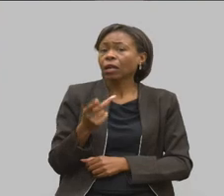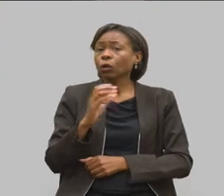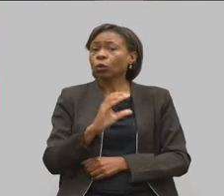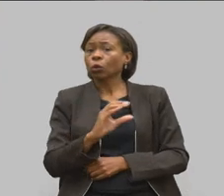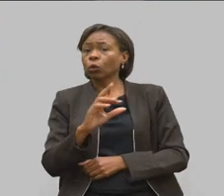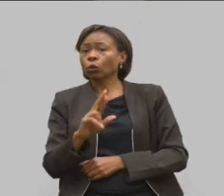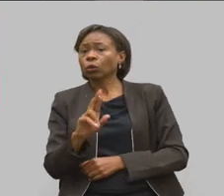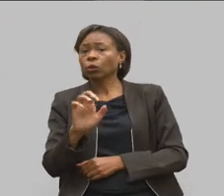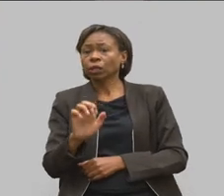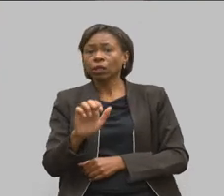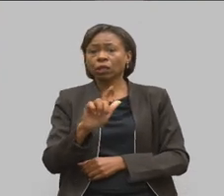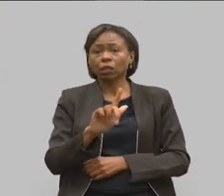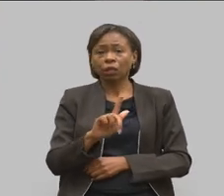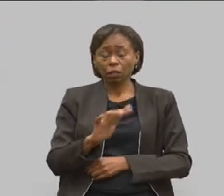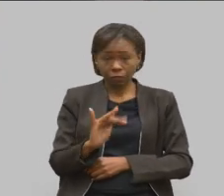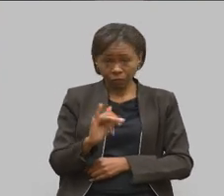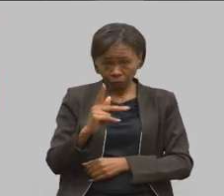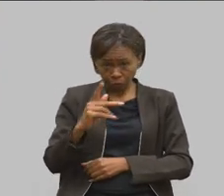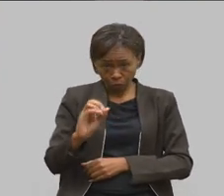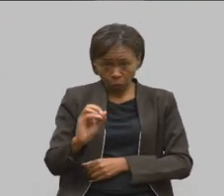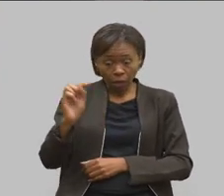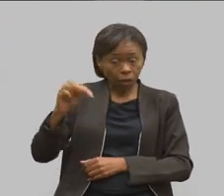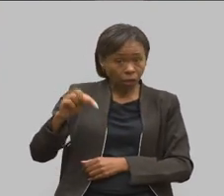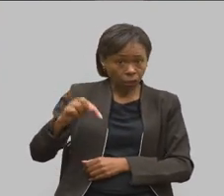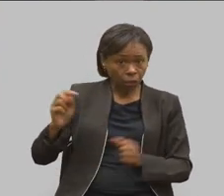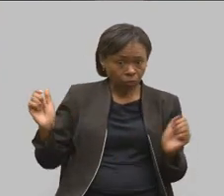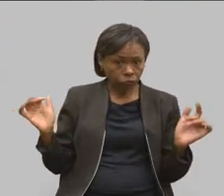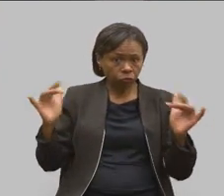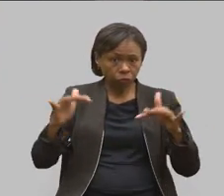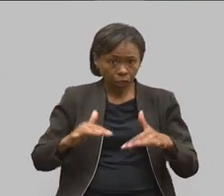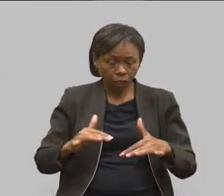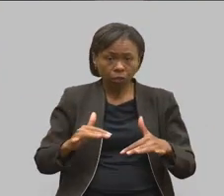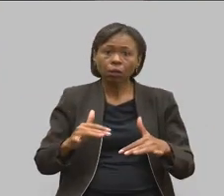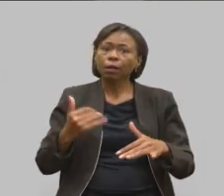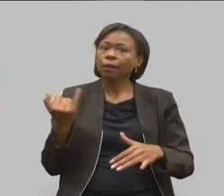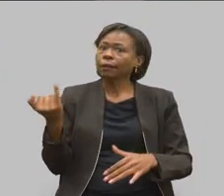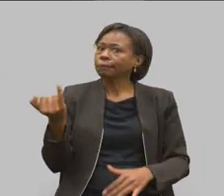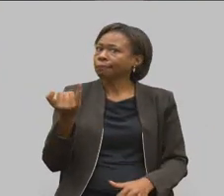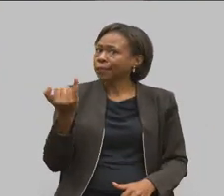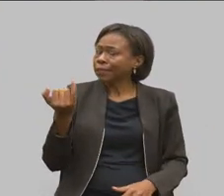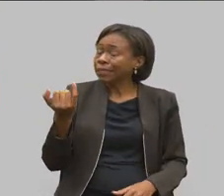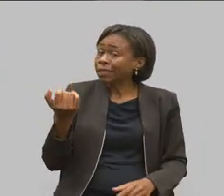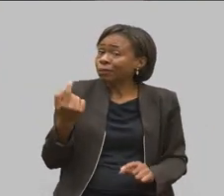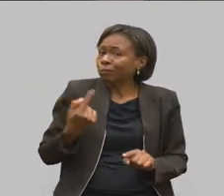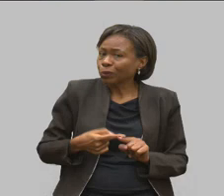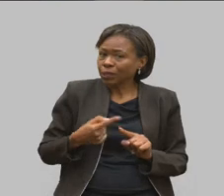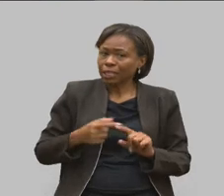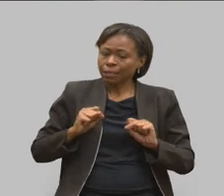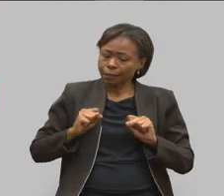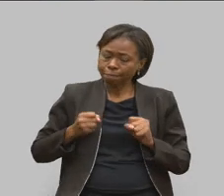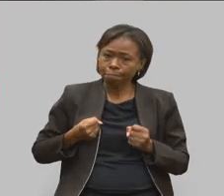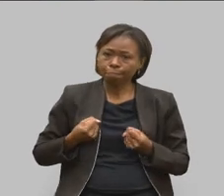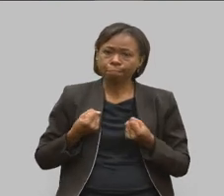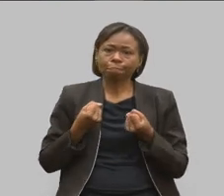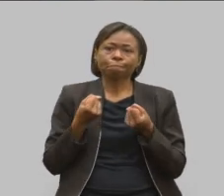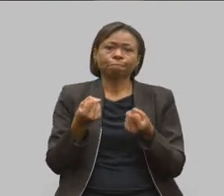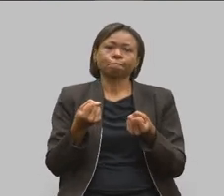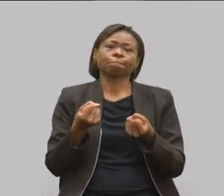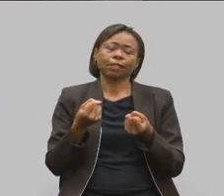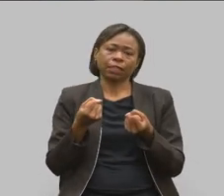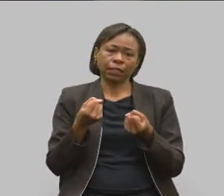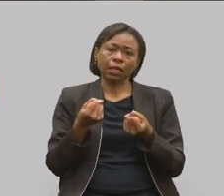casa e é preponderante e determinante no fortalecimento e